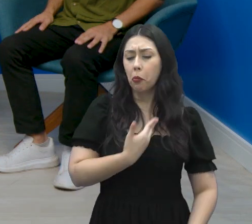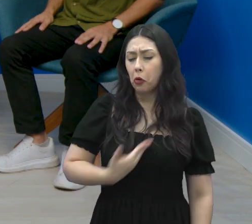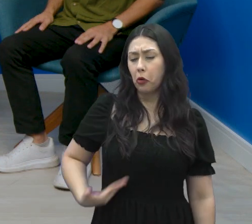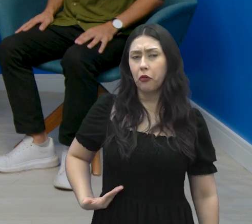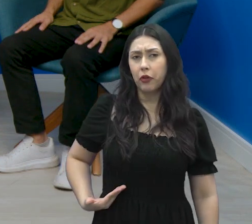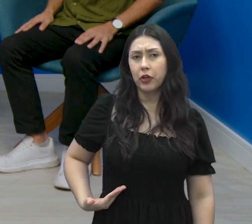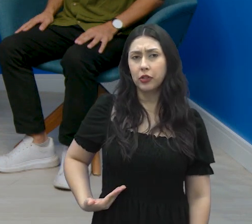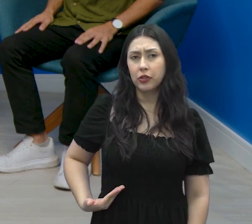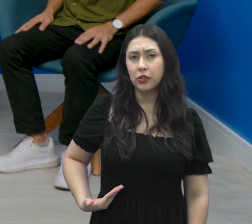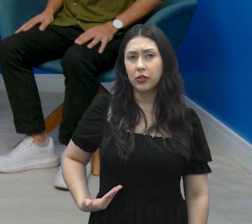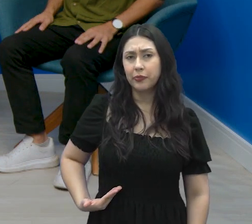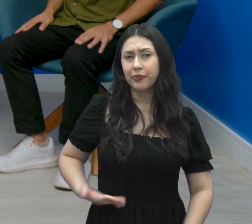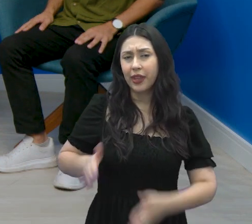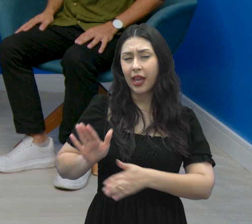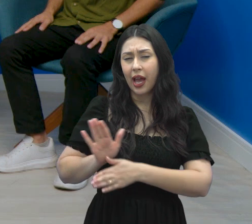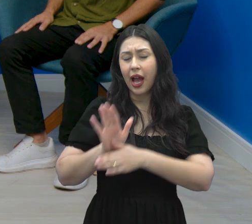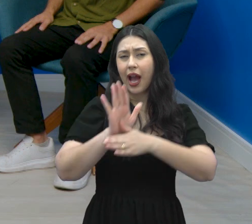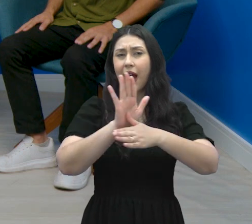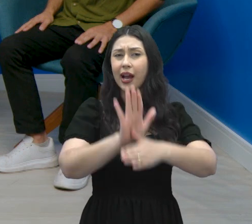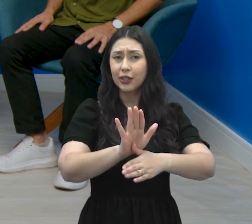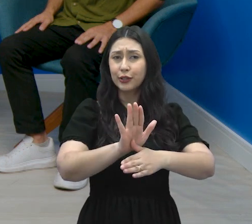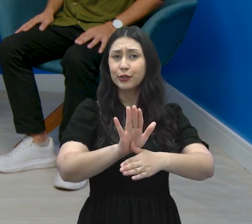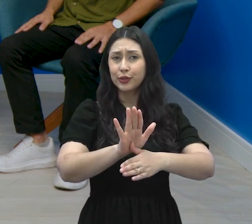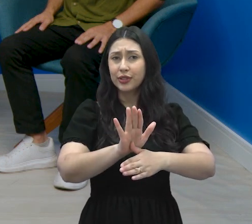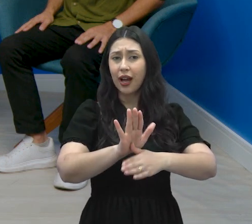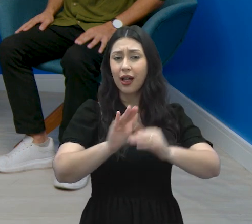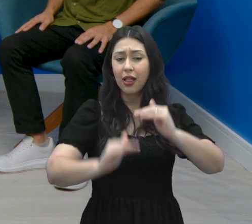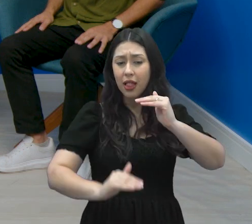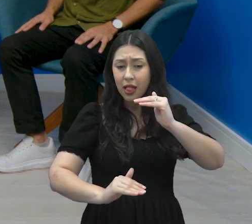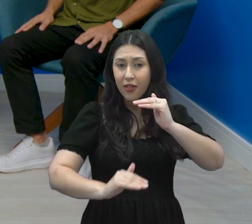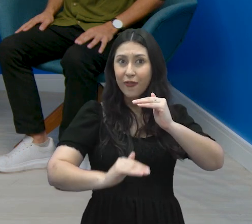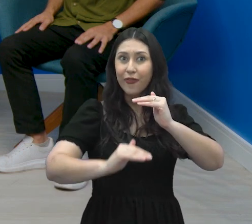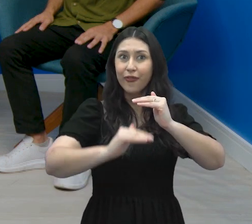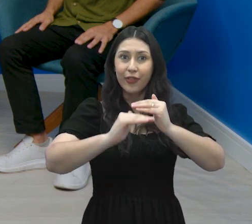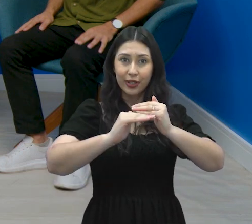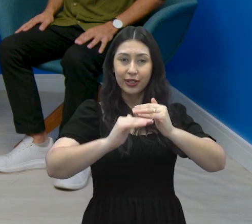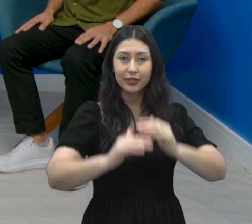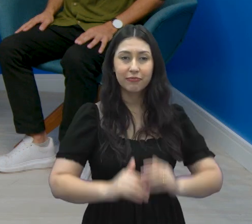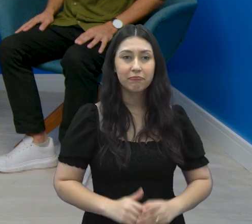público poderia fazer para diminuir a desigualdade?